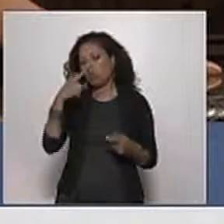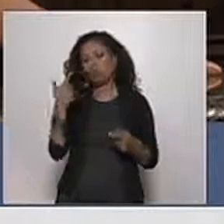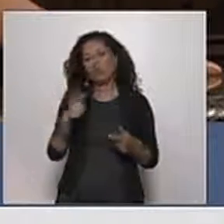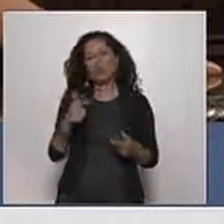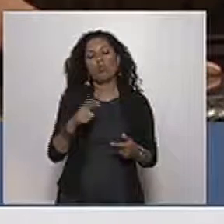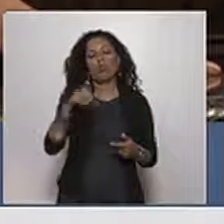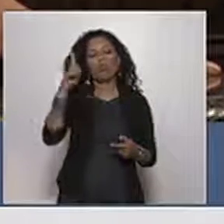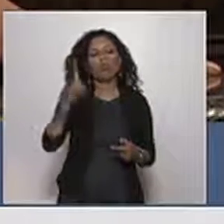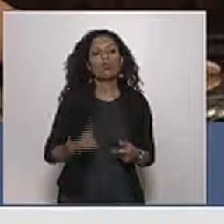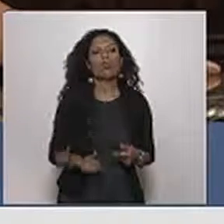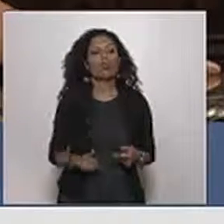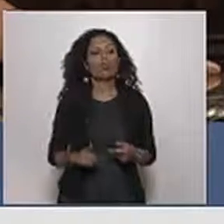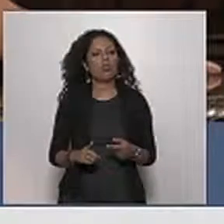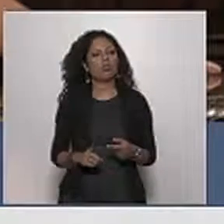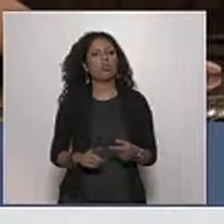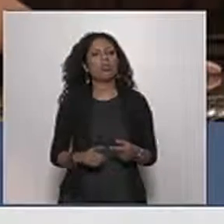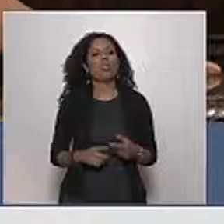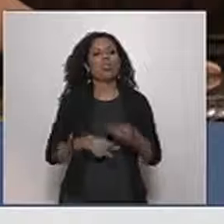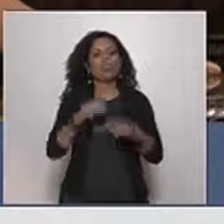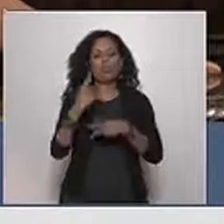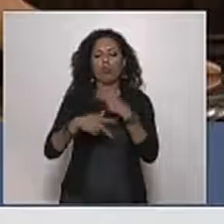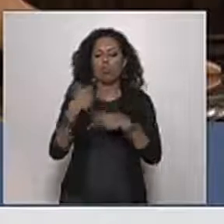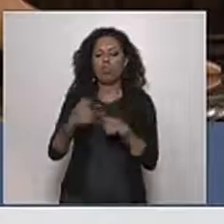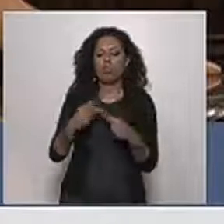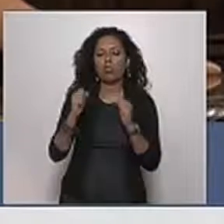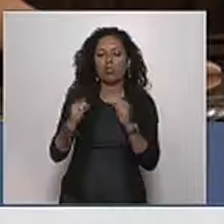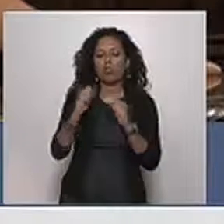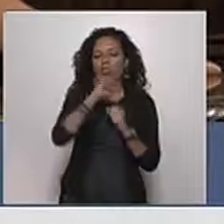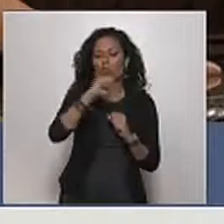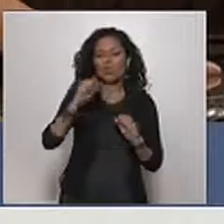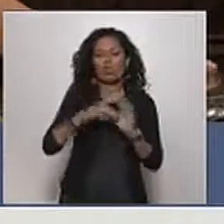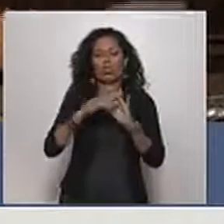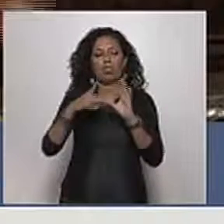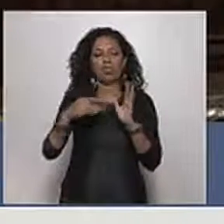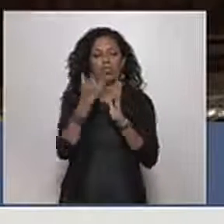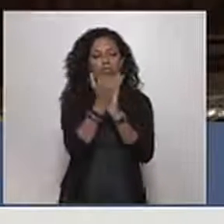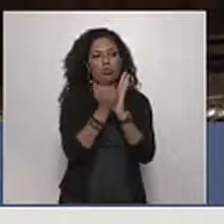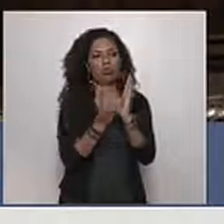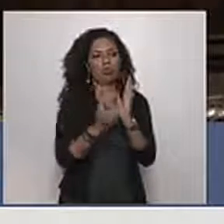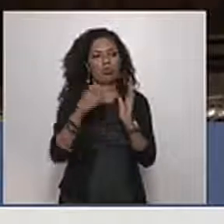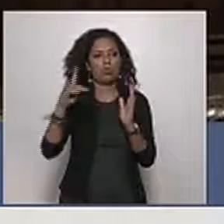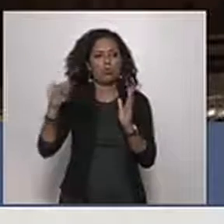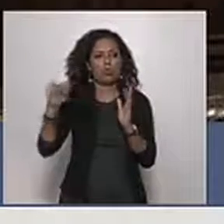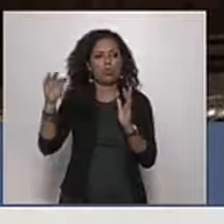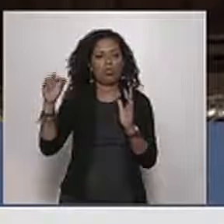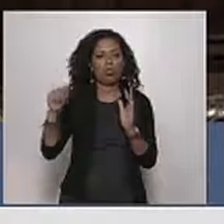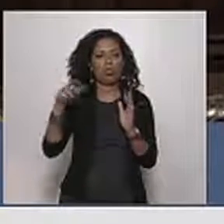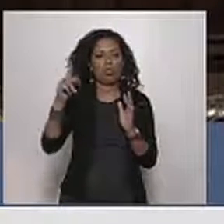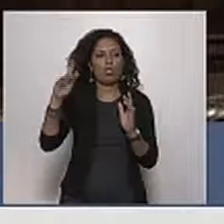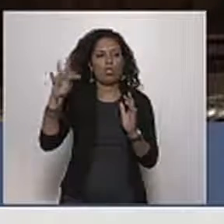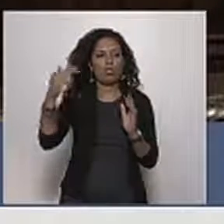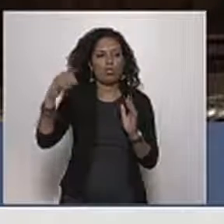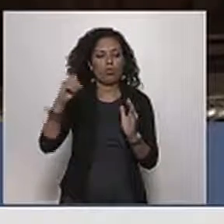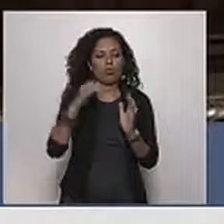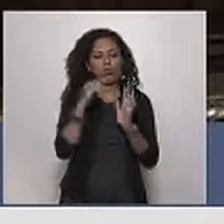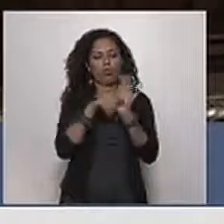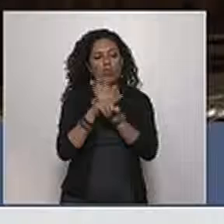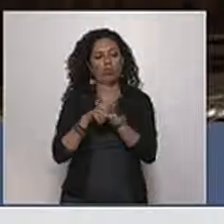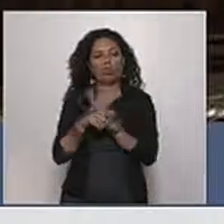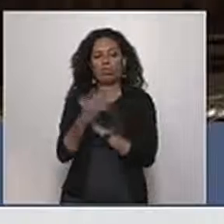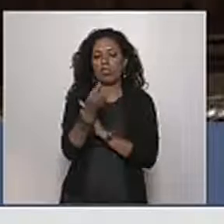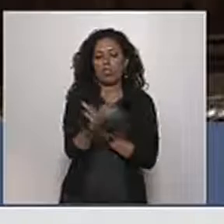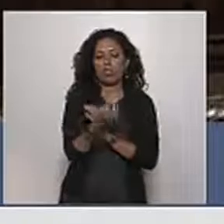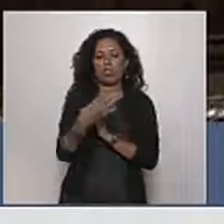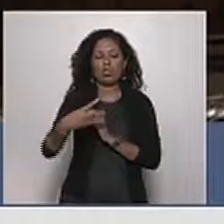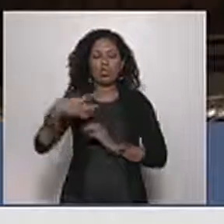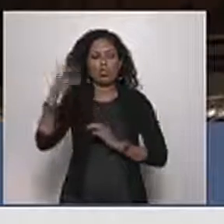para seguir com esse processo de militarização. Em pesquisa recente do Datafolha, 64% dos